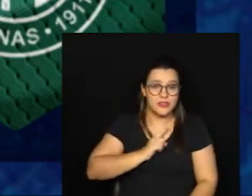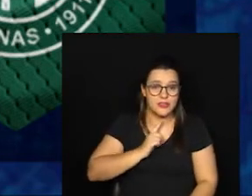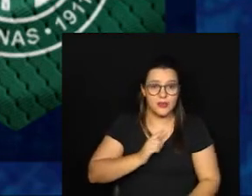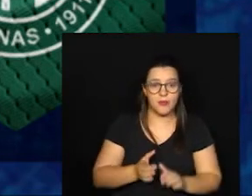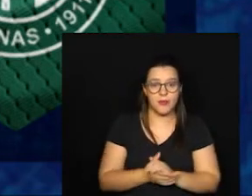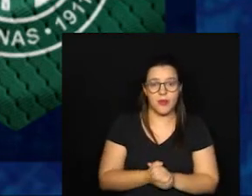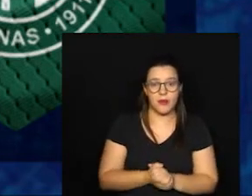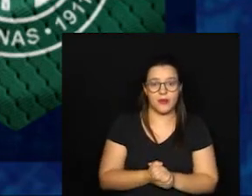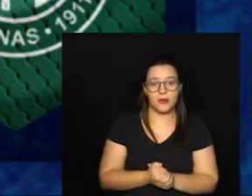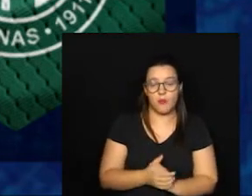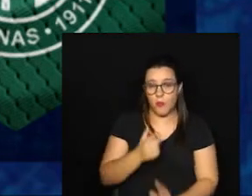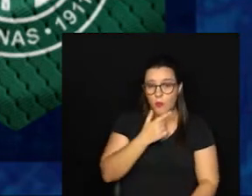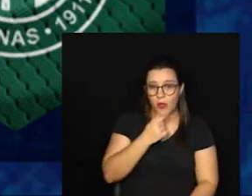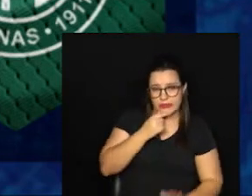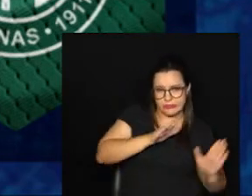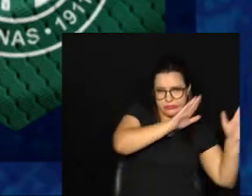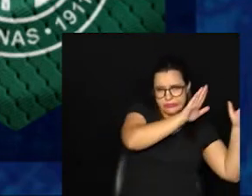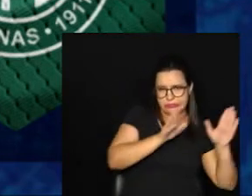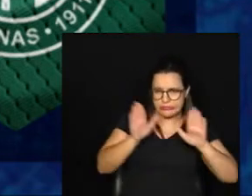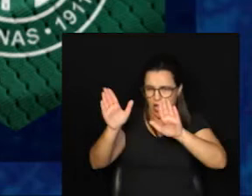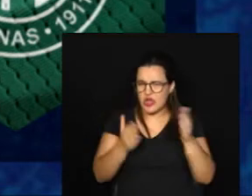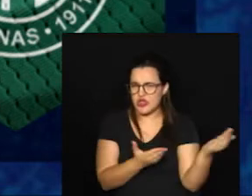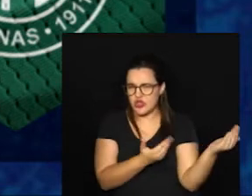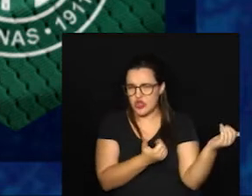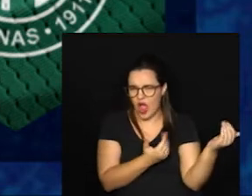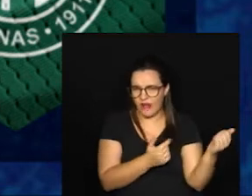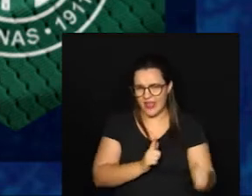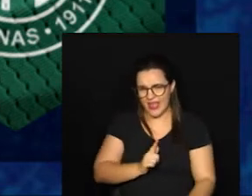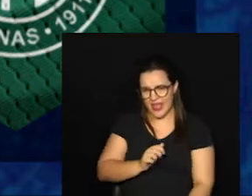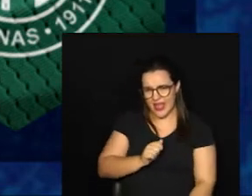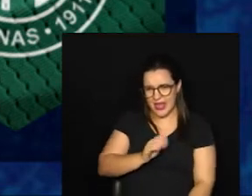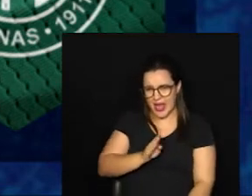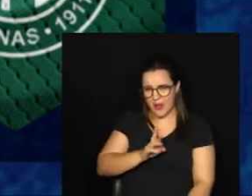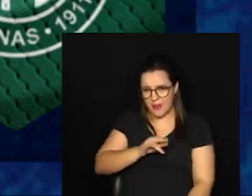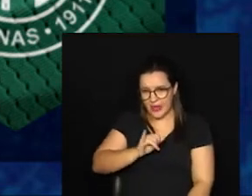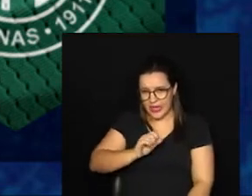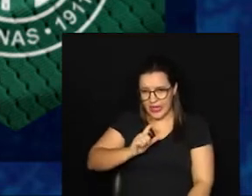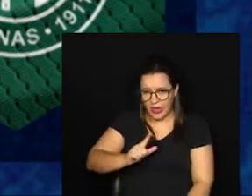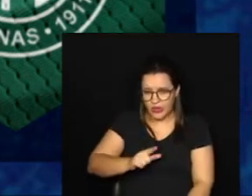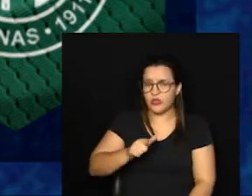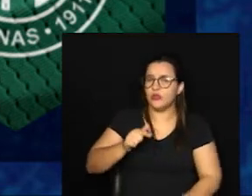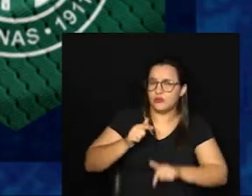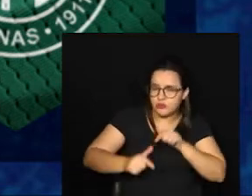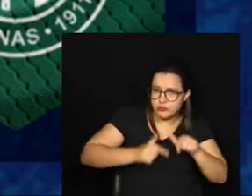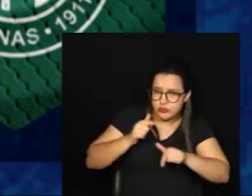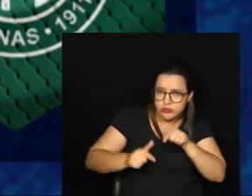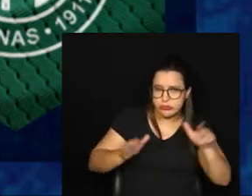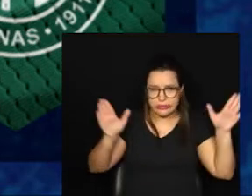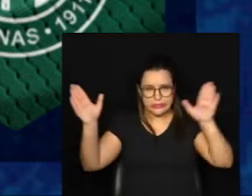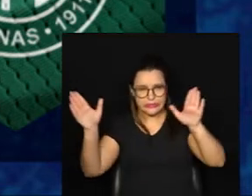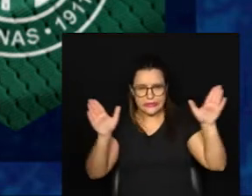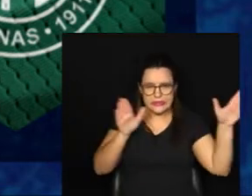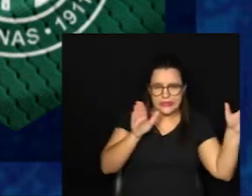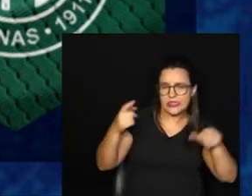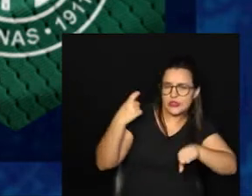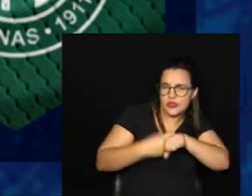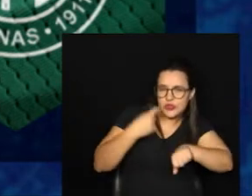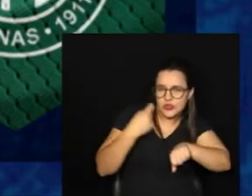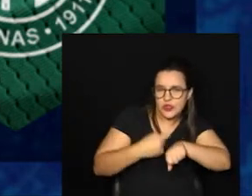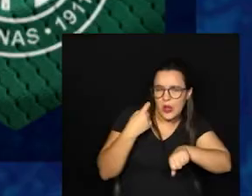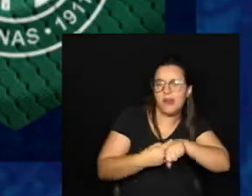o Gabriel, jovem, veio emprestado aí do Atlético Paranaense, fechou o gol diante do Coelho, fez uma